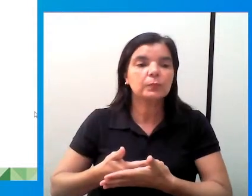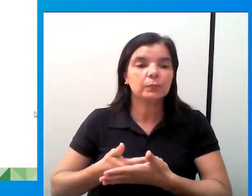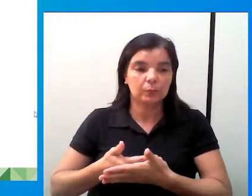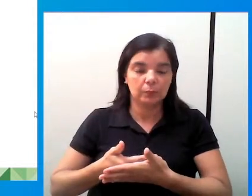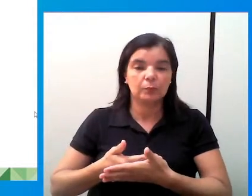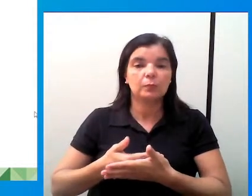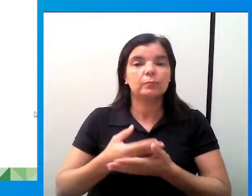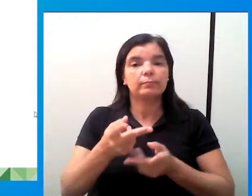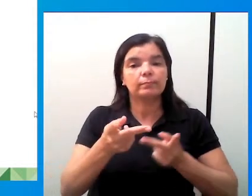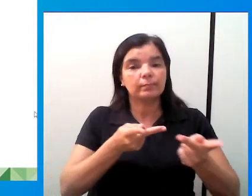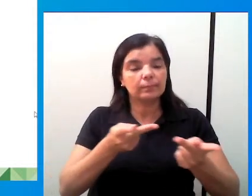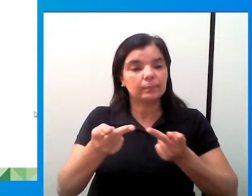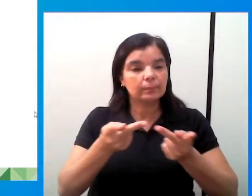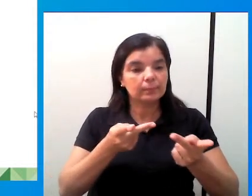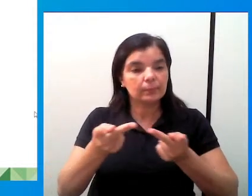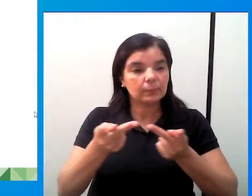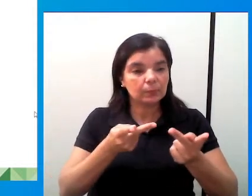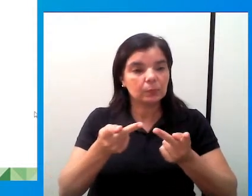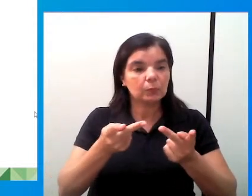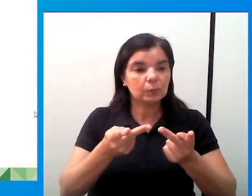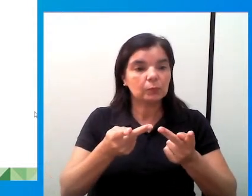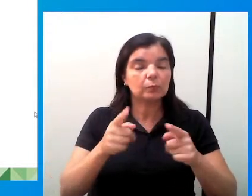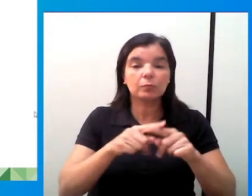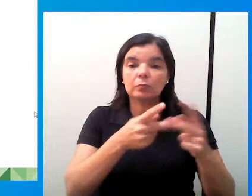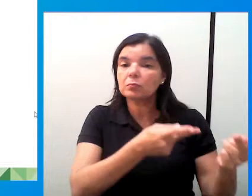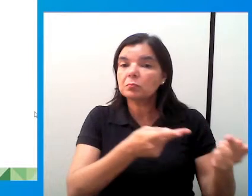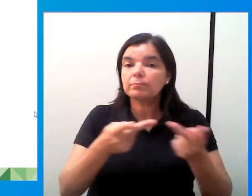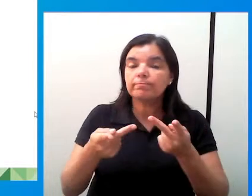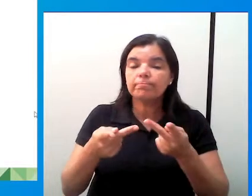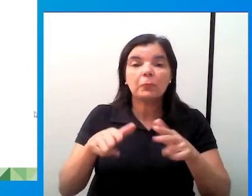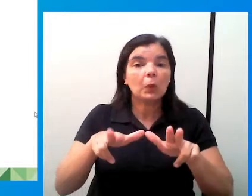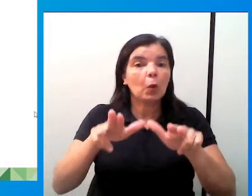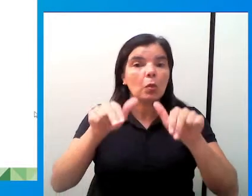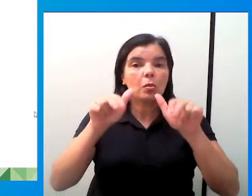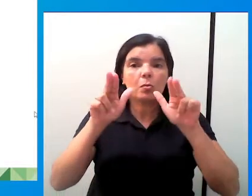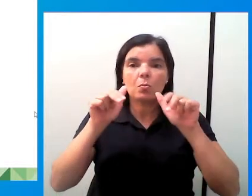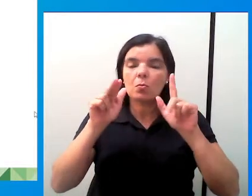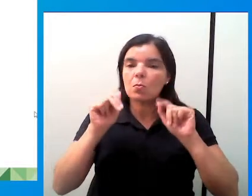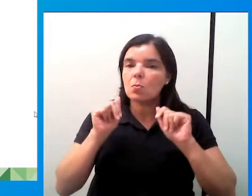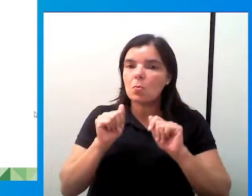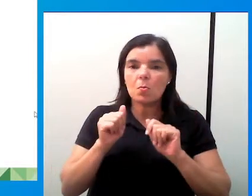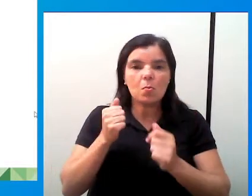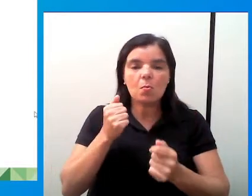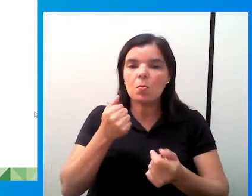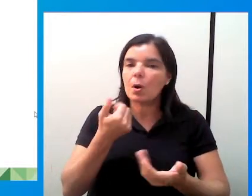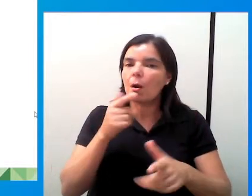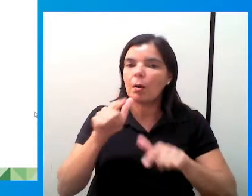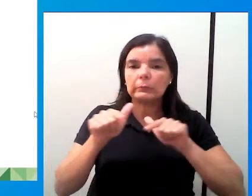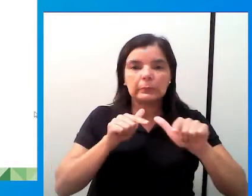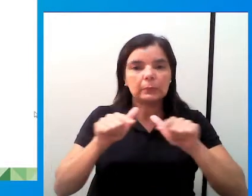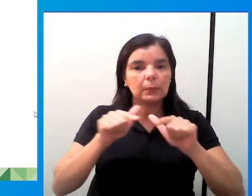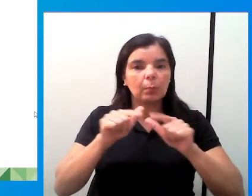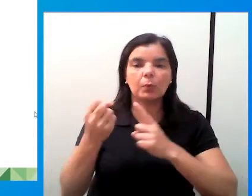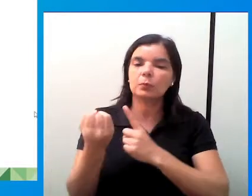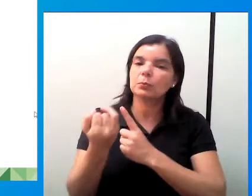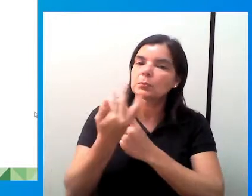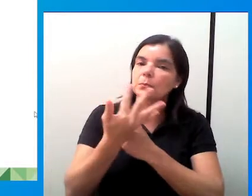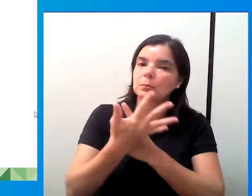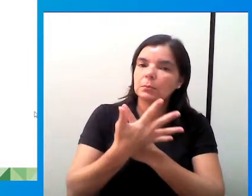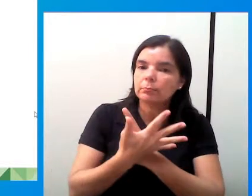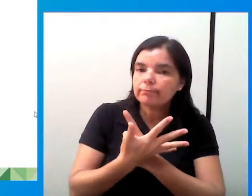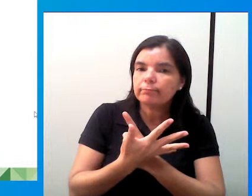novo projeto, uma nova ação, que ele convide um professor que nunca viveu a extensão para participar, para que exista aí o que a gente chama